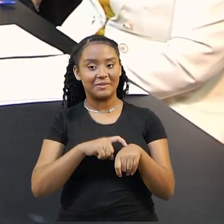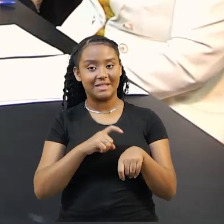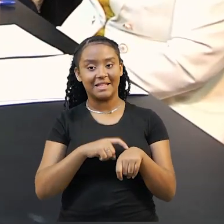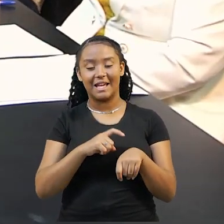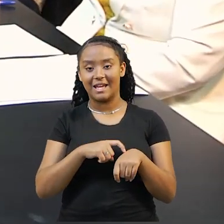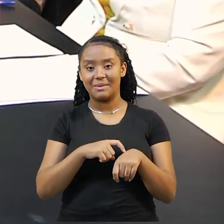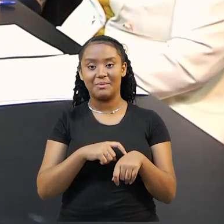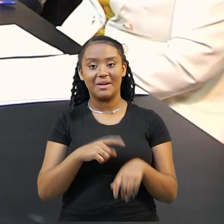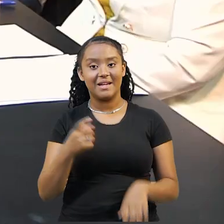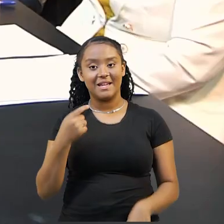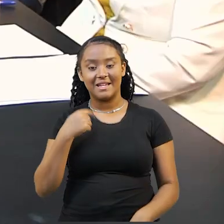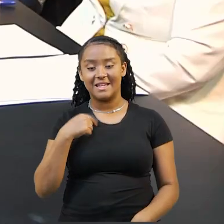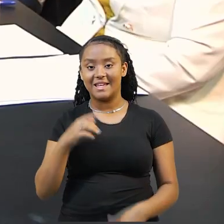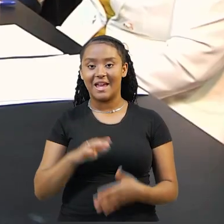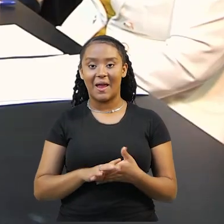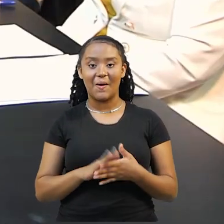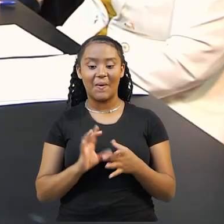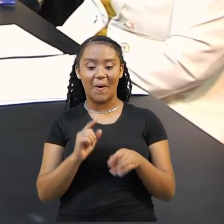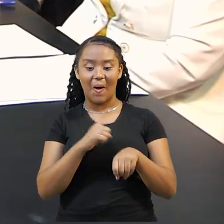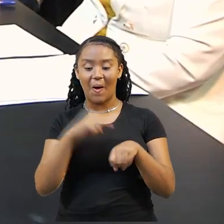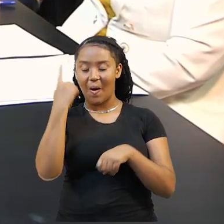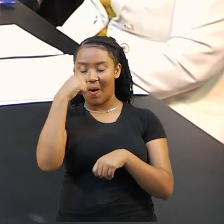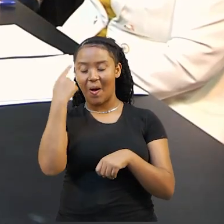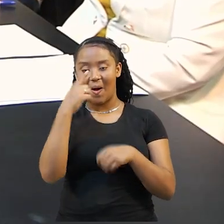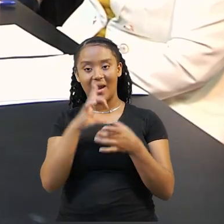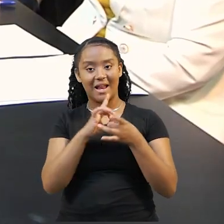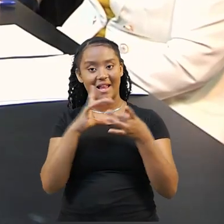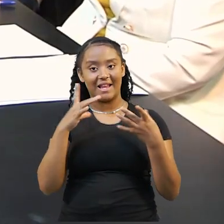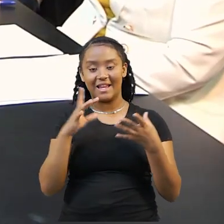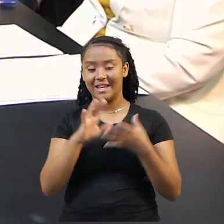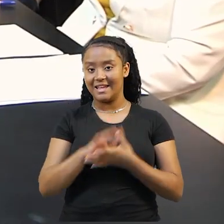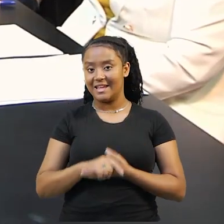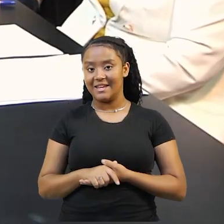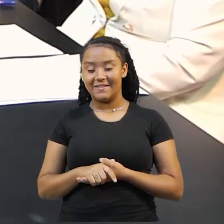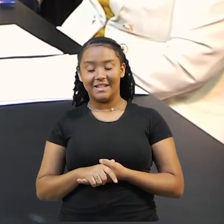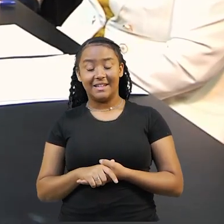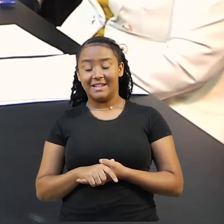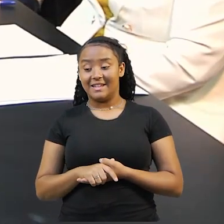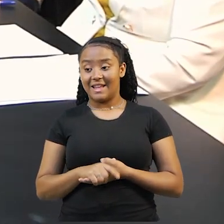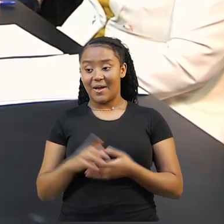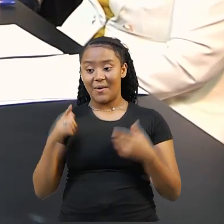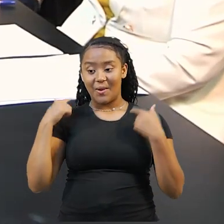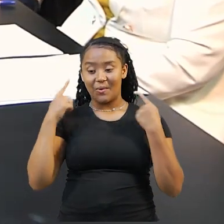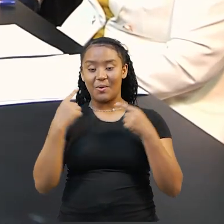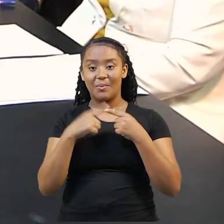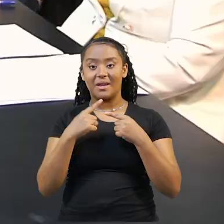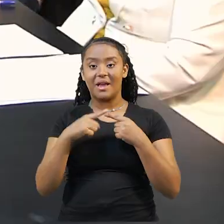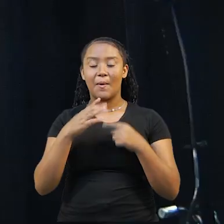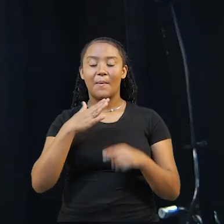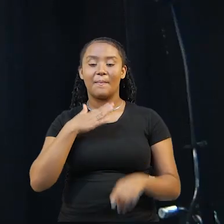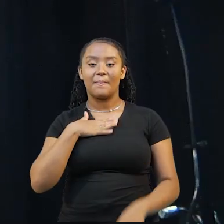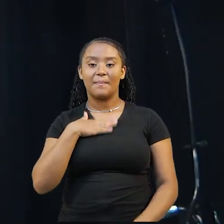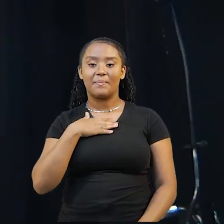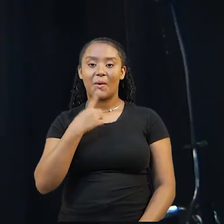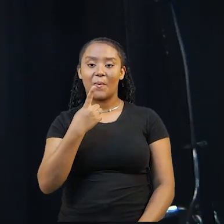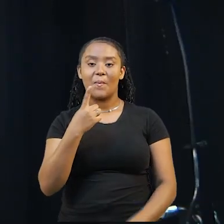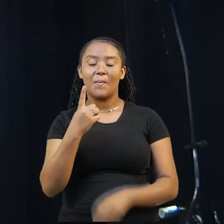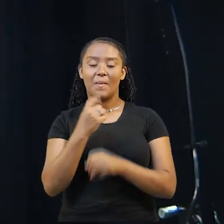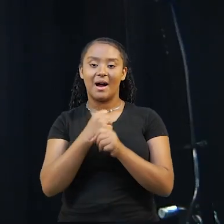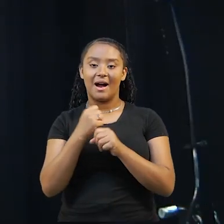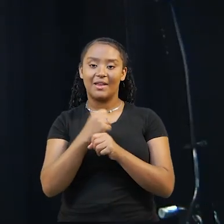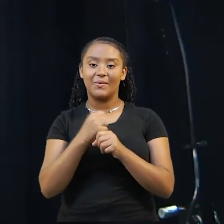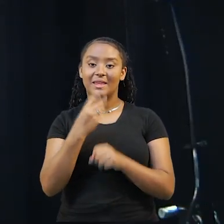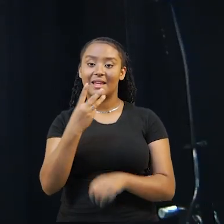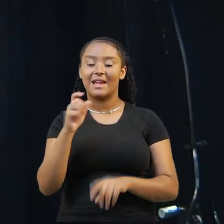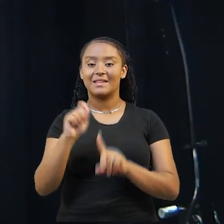sou muito mais dona das minhas horas livres, né? Eu tô com um menininho agora de 1 ano e 3 meses, então meus fins de semana não são